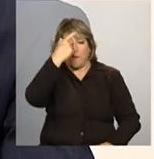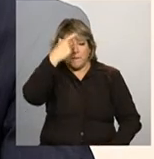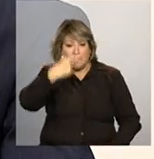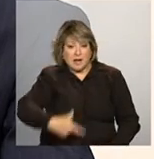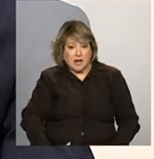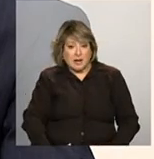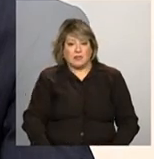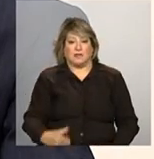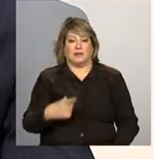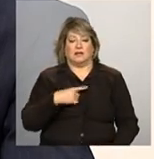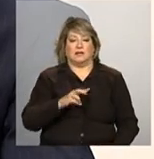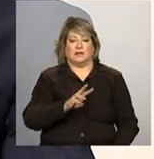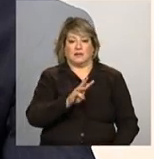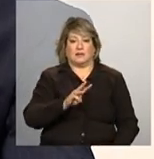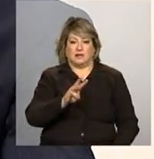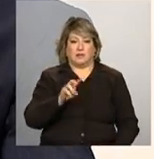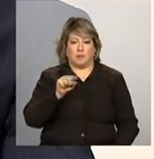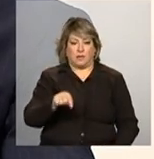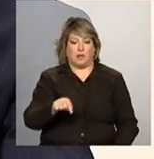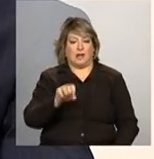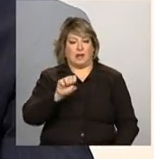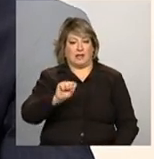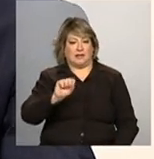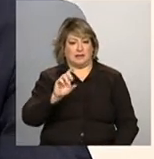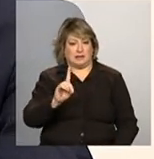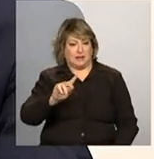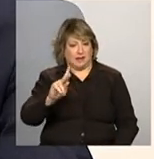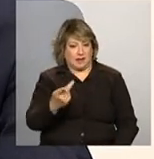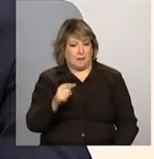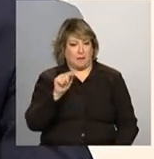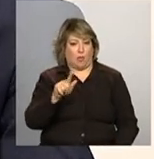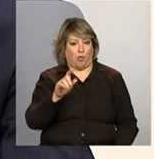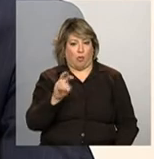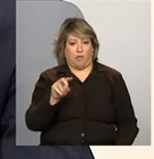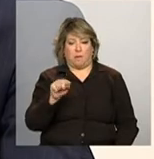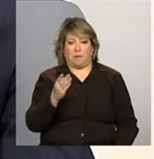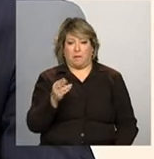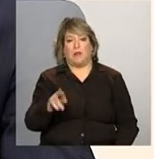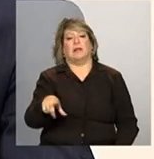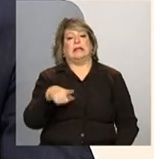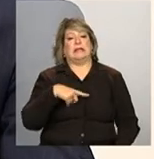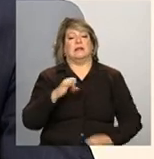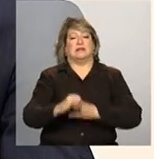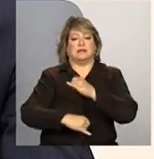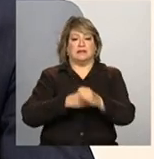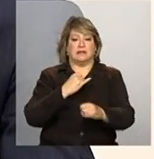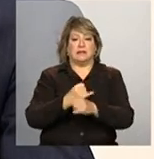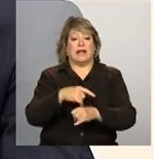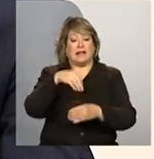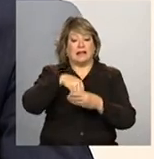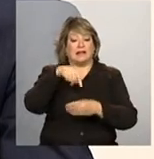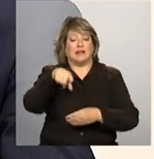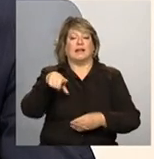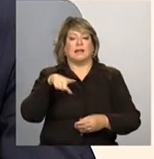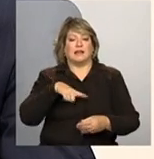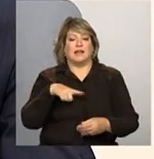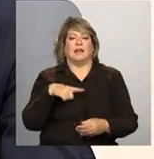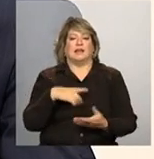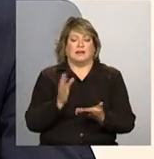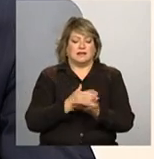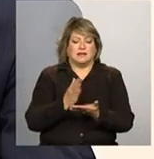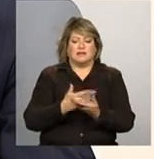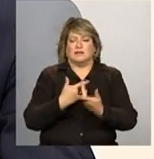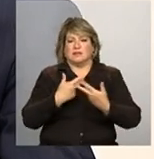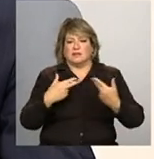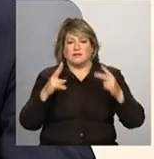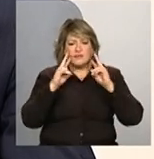temática da pessoa com deficiência. E lá dentro dessa secretaria, então, a gente tem uma cartilha onde as pessoas podem acessar todas essas